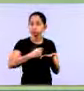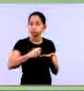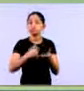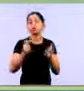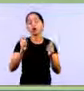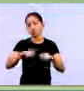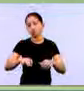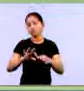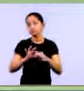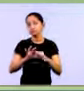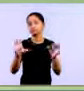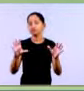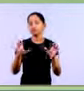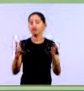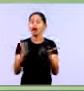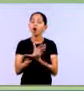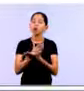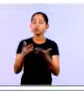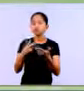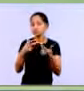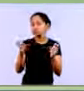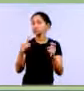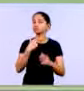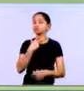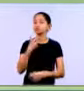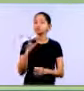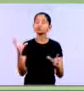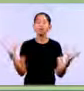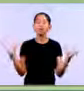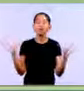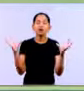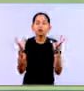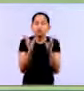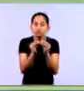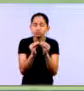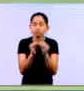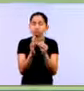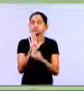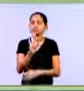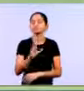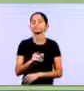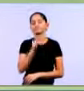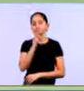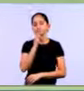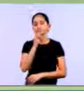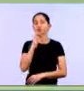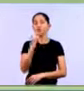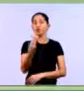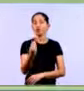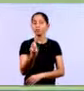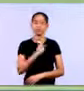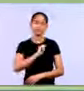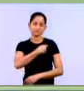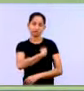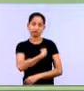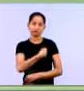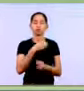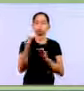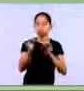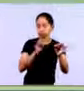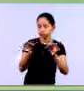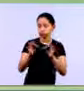crédito, mas nós vimos algumas exceções. Resumidamente, como que ocorre a execução fiscal? Então, a